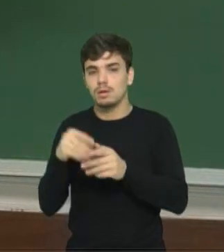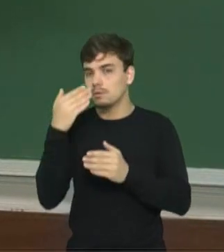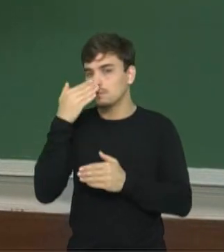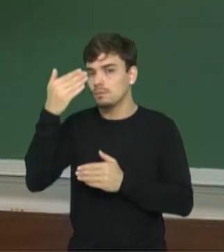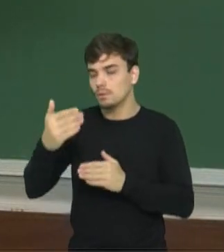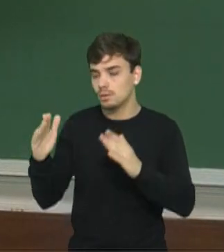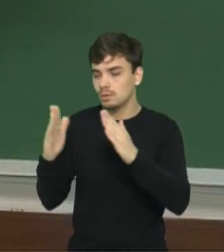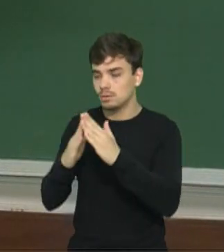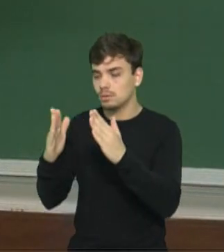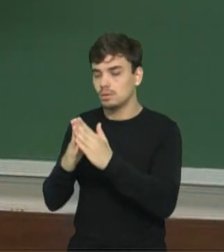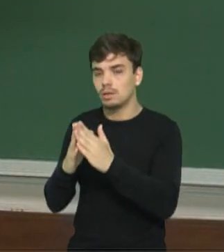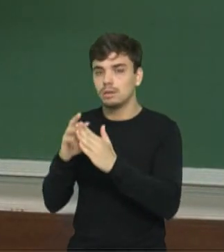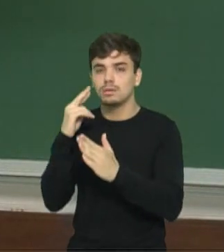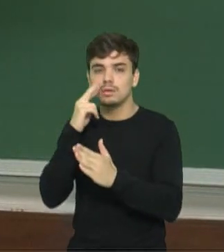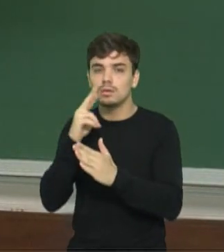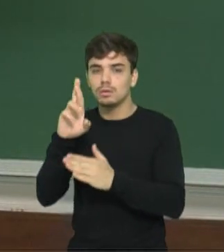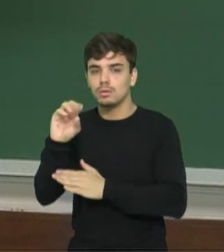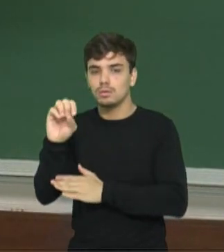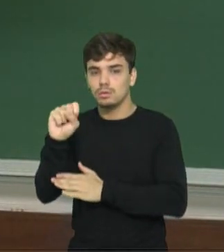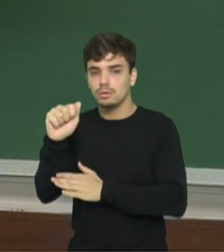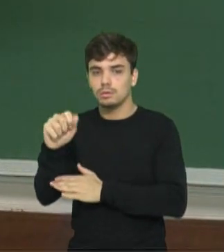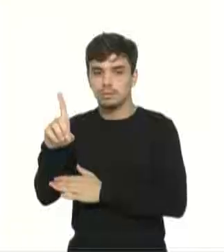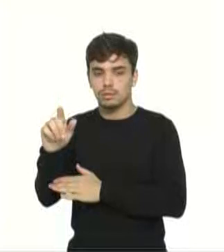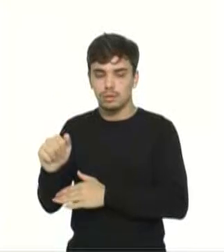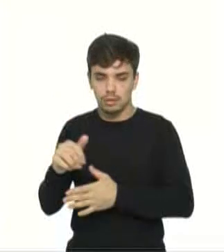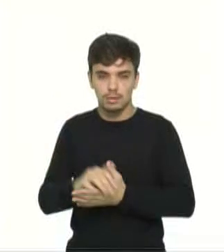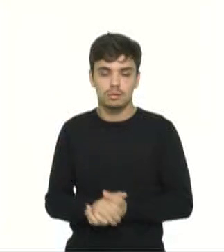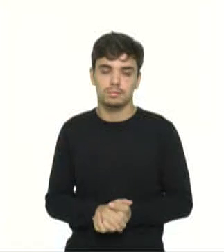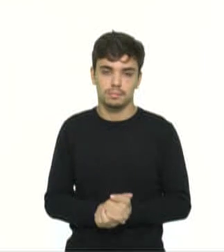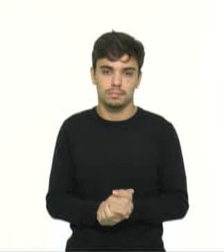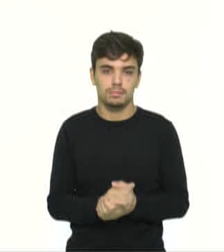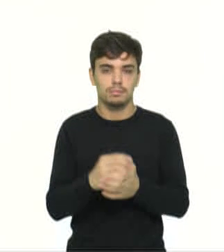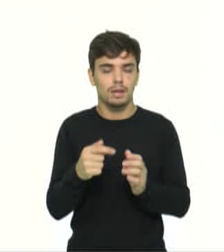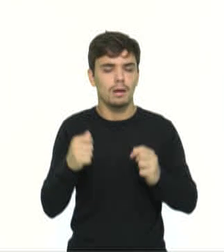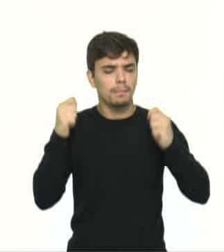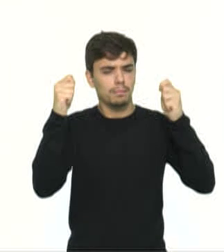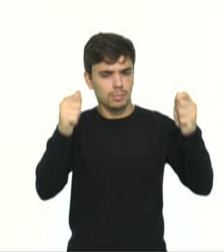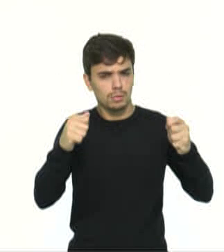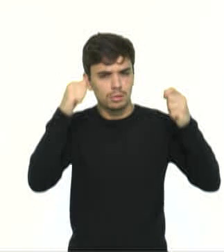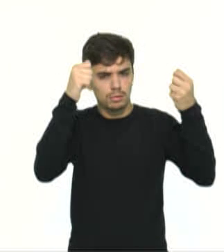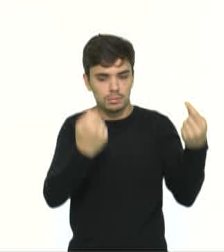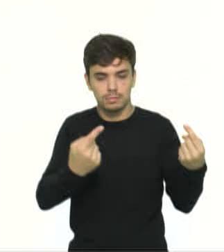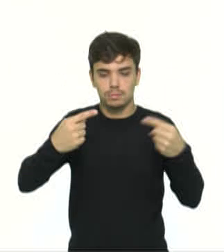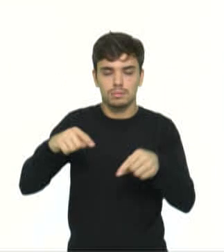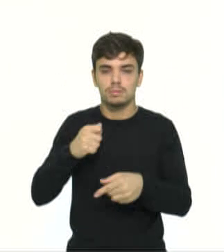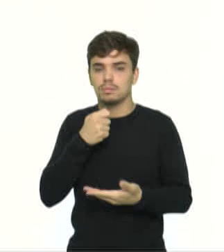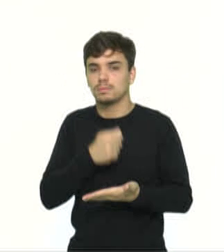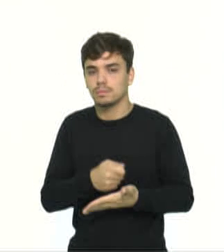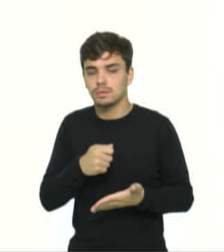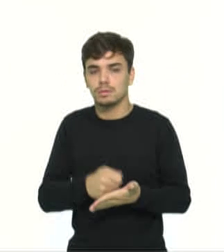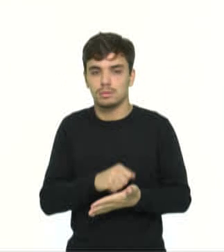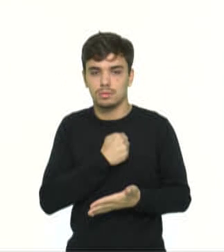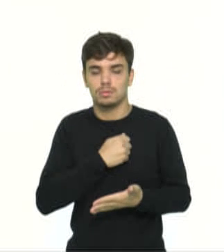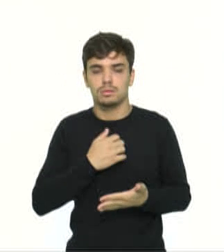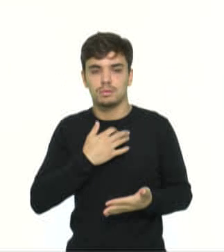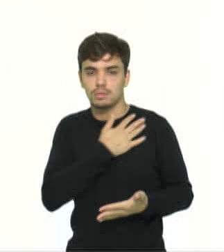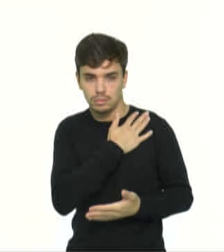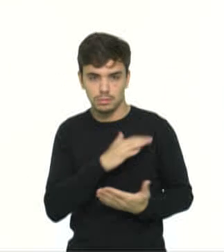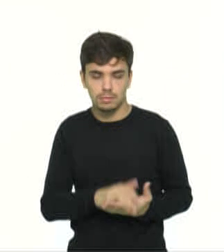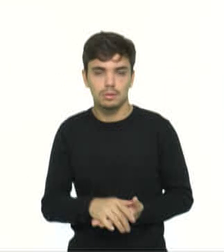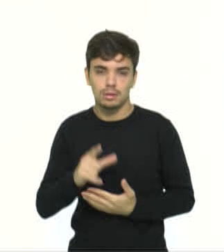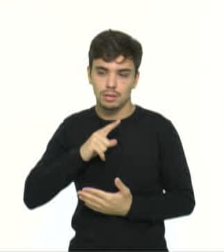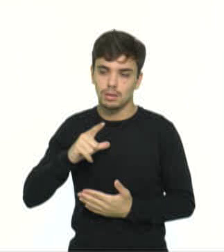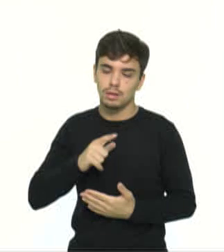frente à Casa Rosada, que é sede do poder argentino, para protestar contra o regime militar e queriam ter notícias dos